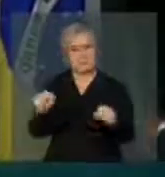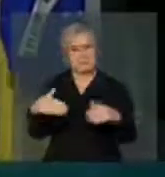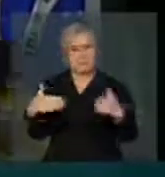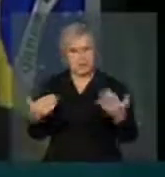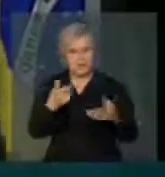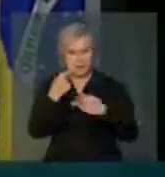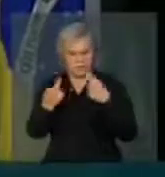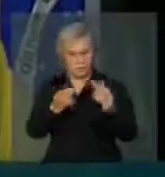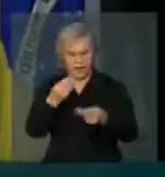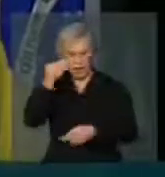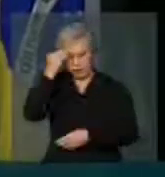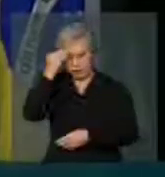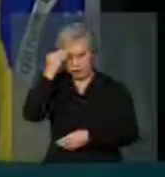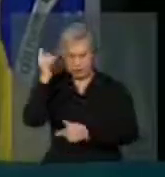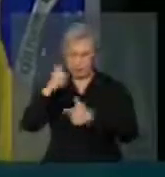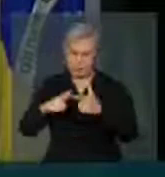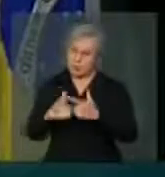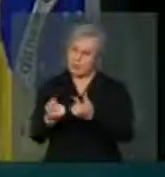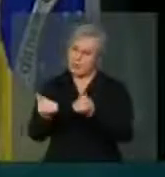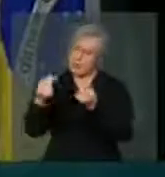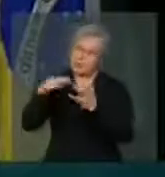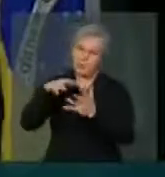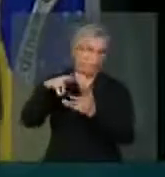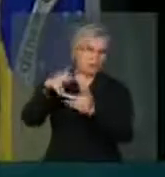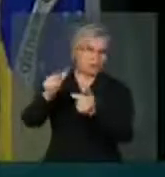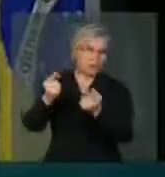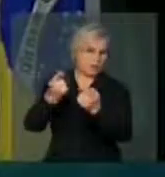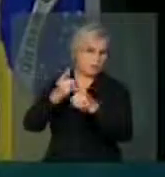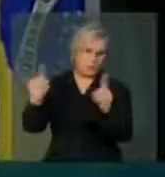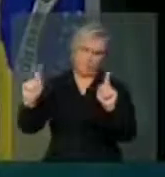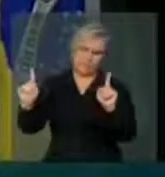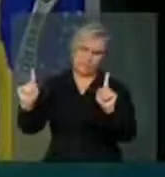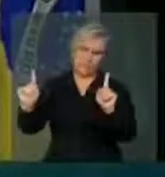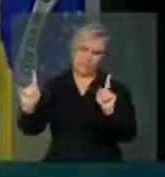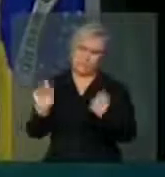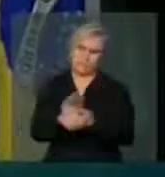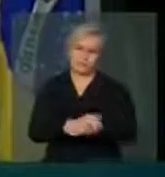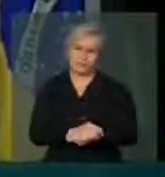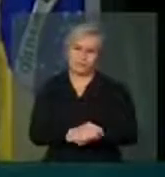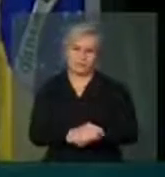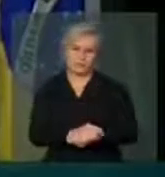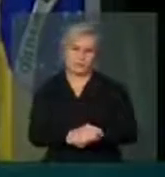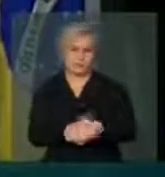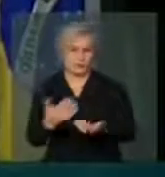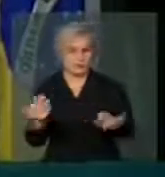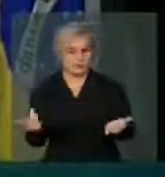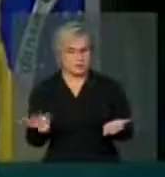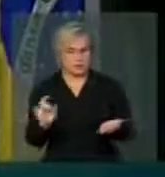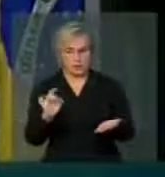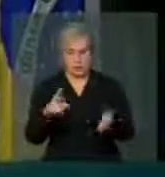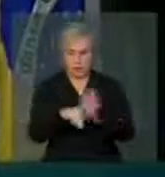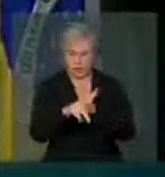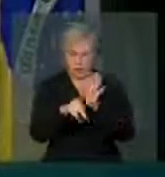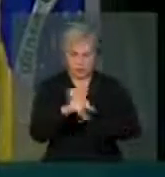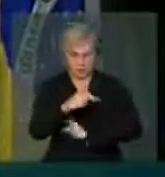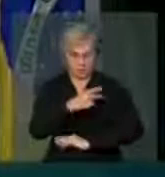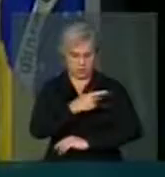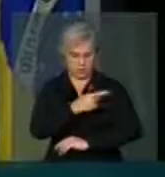uma crise mundial que os especialistas não reconhecem e que é real apenas para o governo do